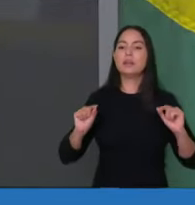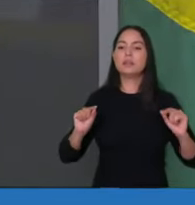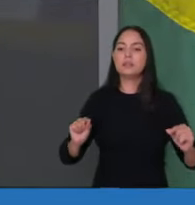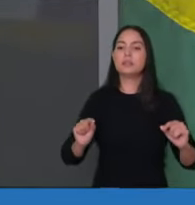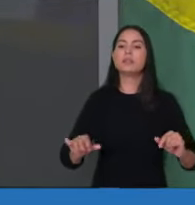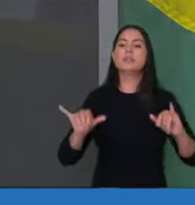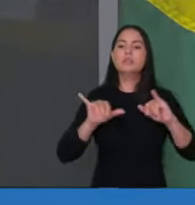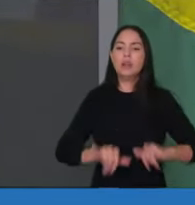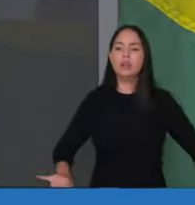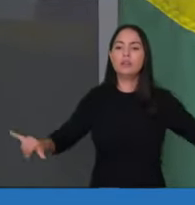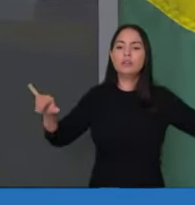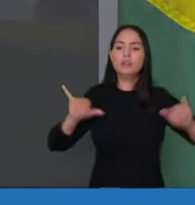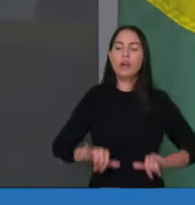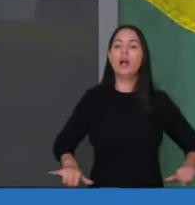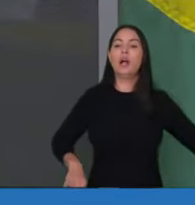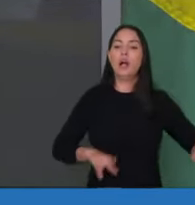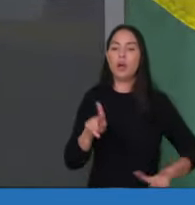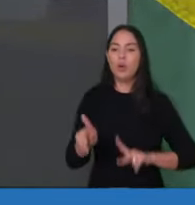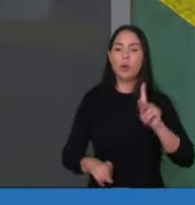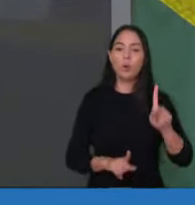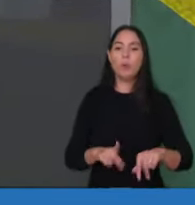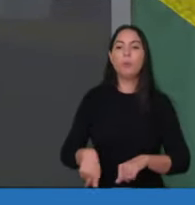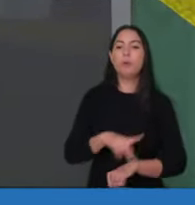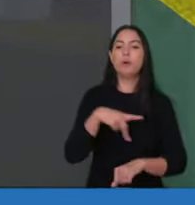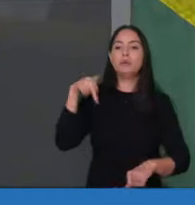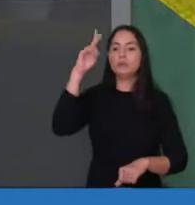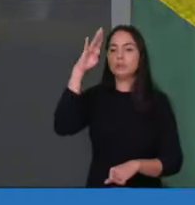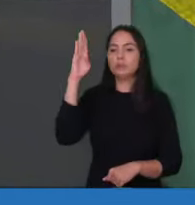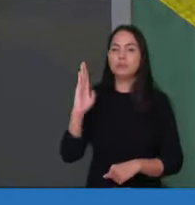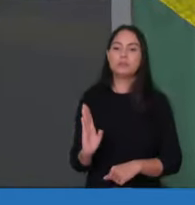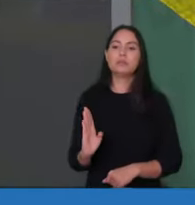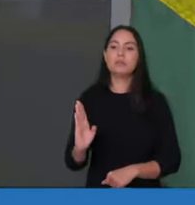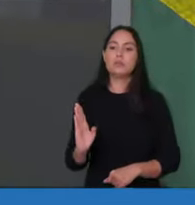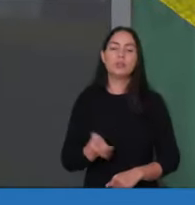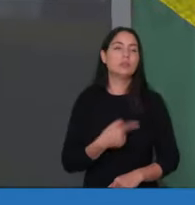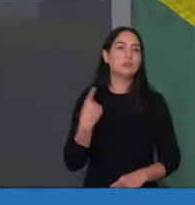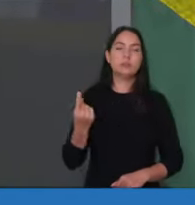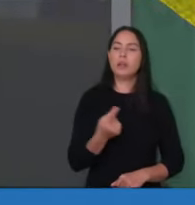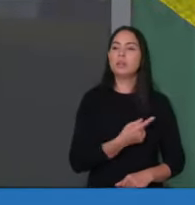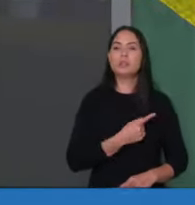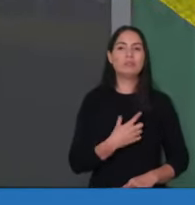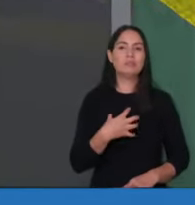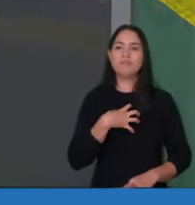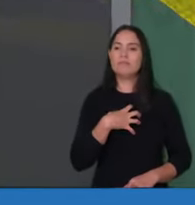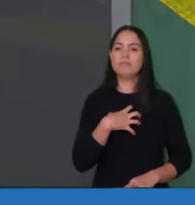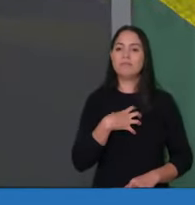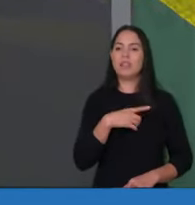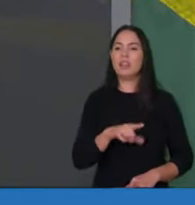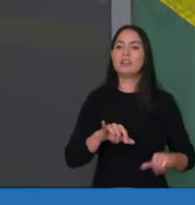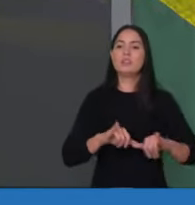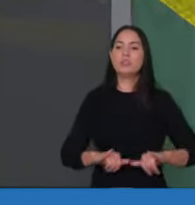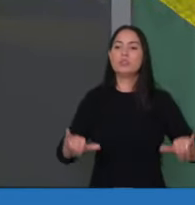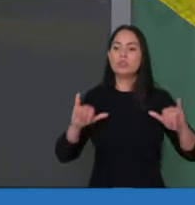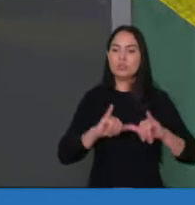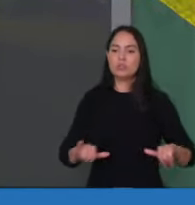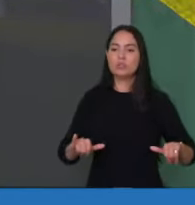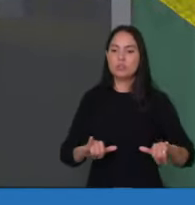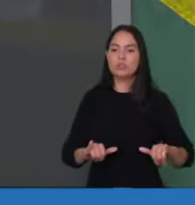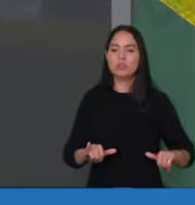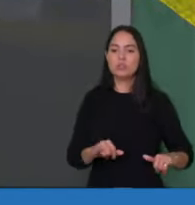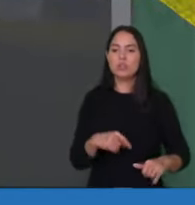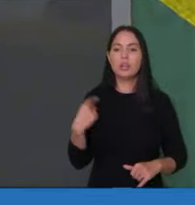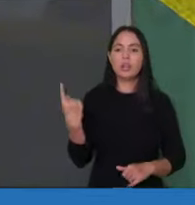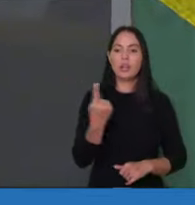o povo brasileiro para não mais termos essas notícias que violentam as